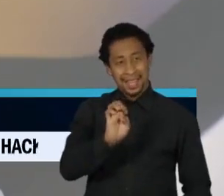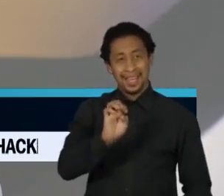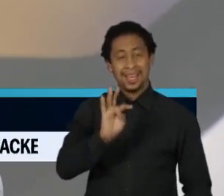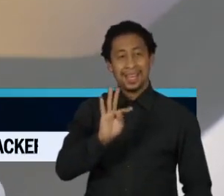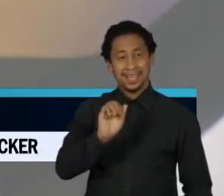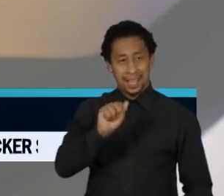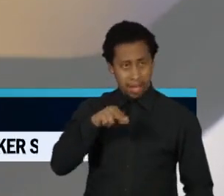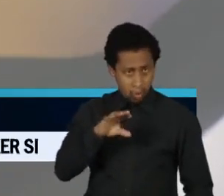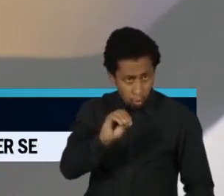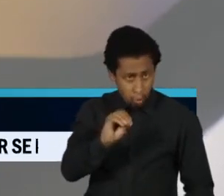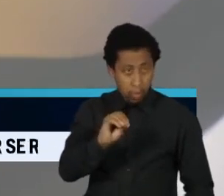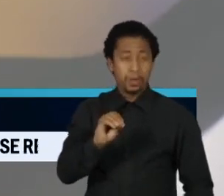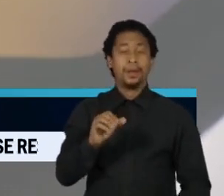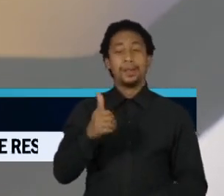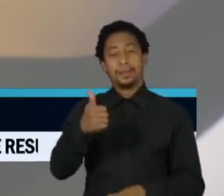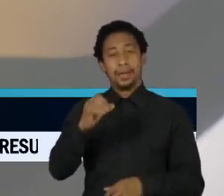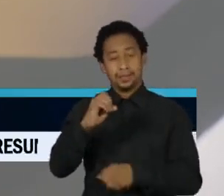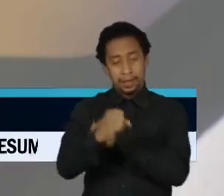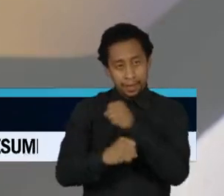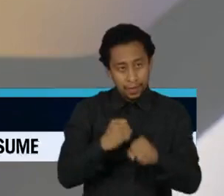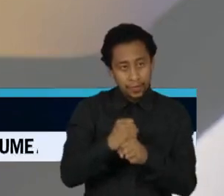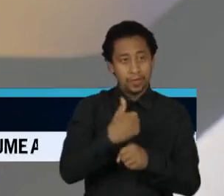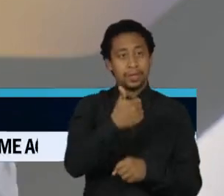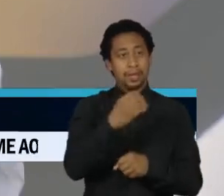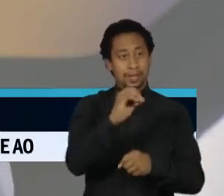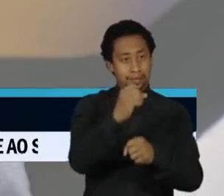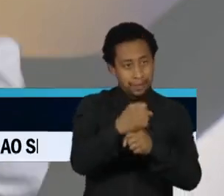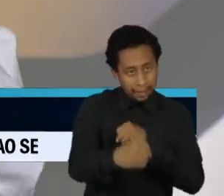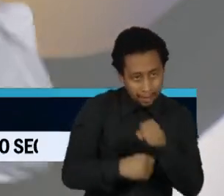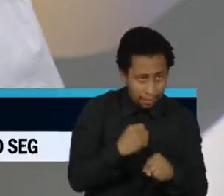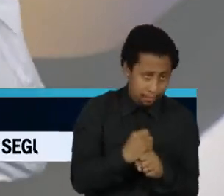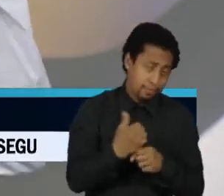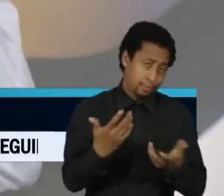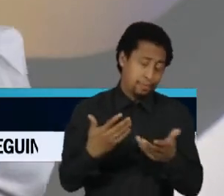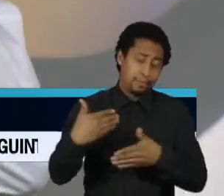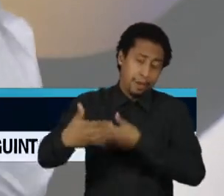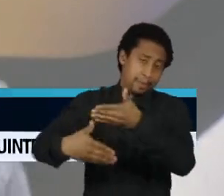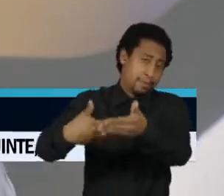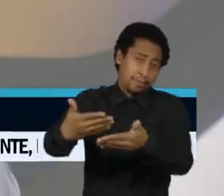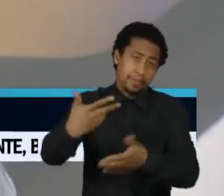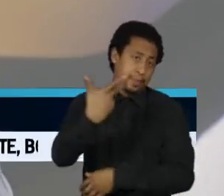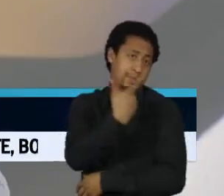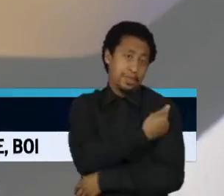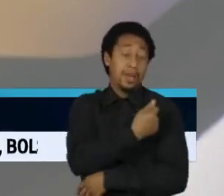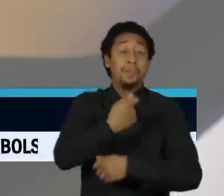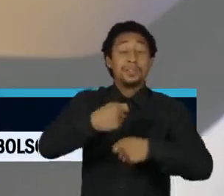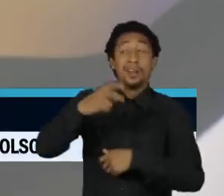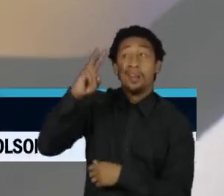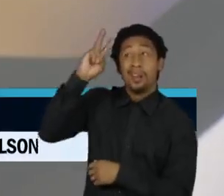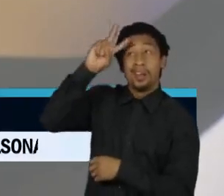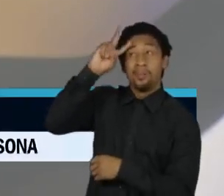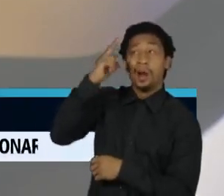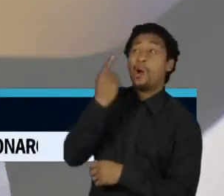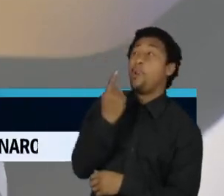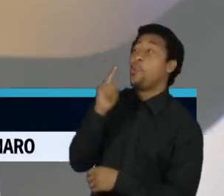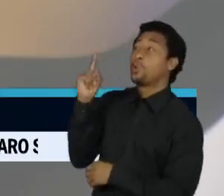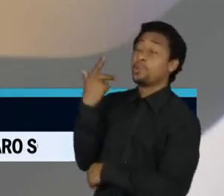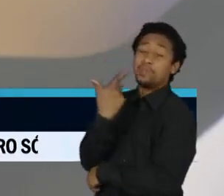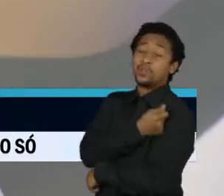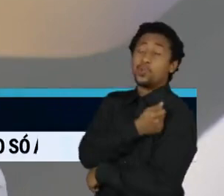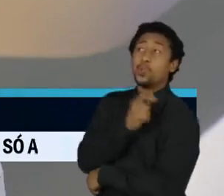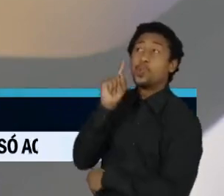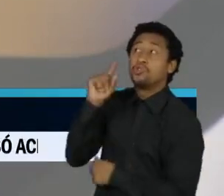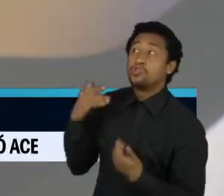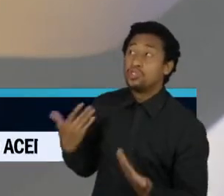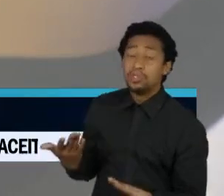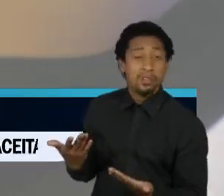muita novidade para as pessoas. E aí, precisa lembrar quando que eu vacinei a última. Quer dizer, então, precisa